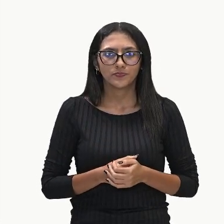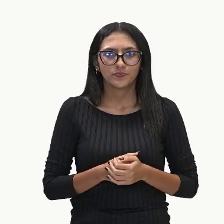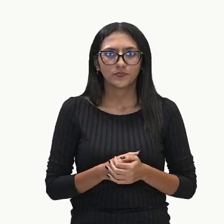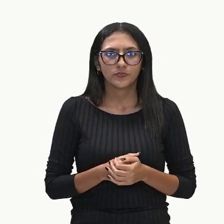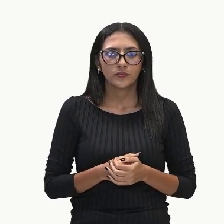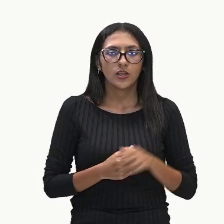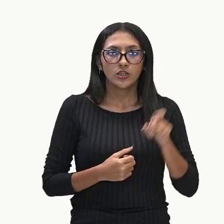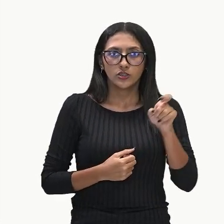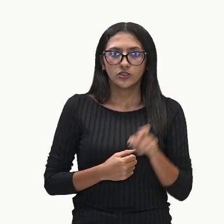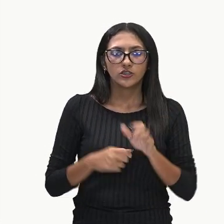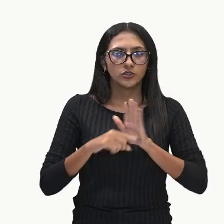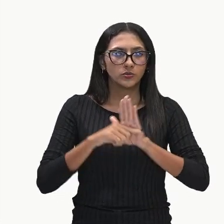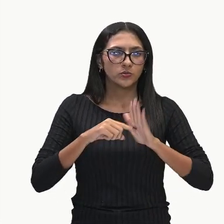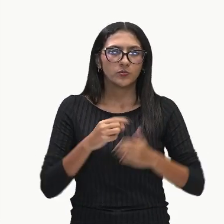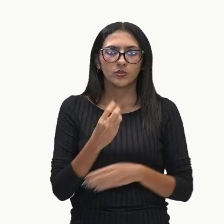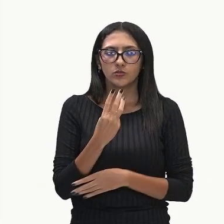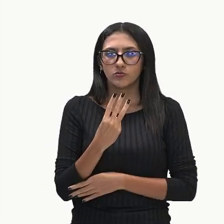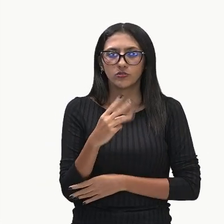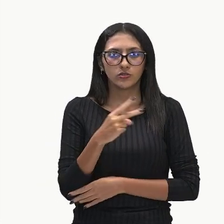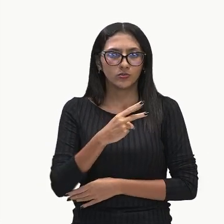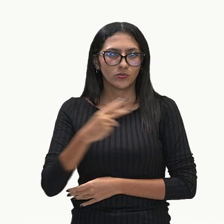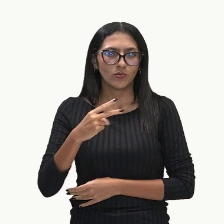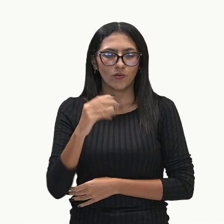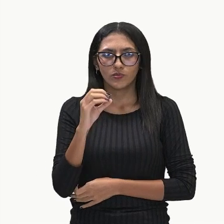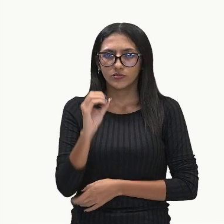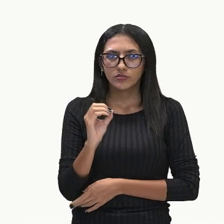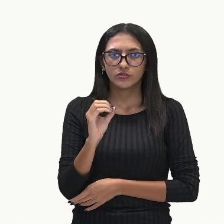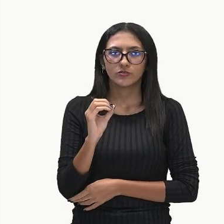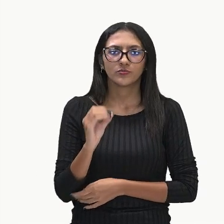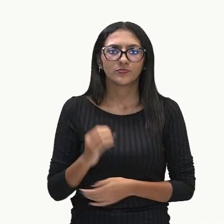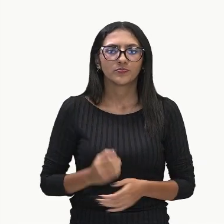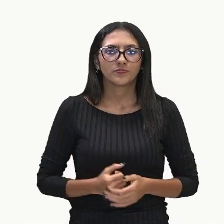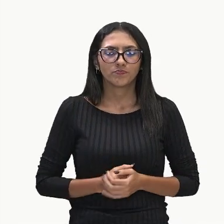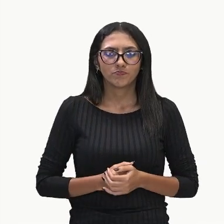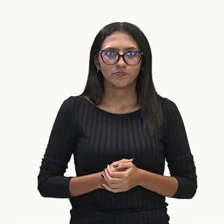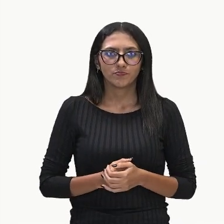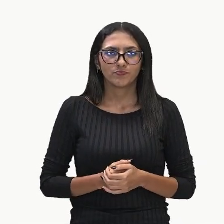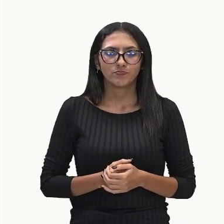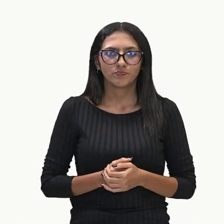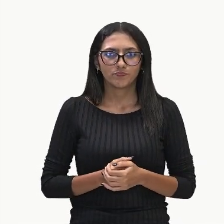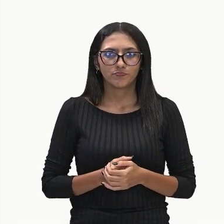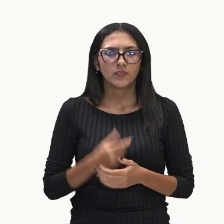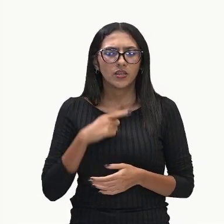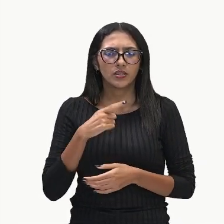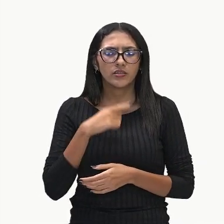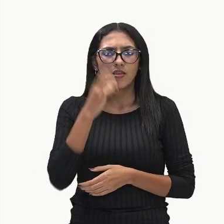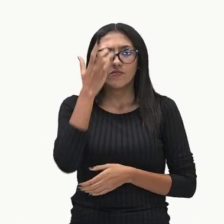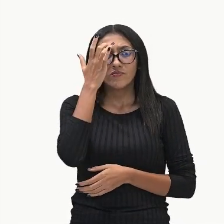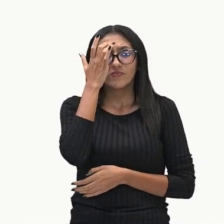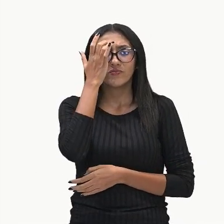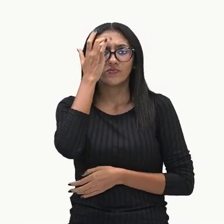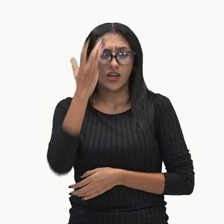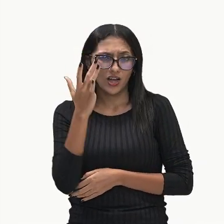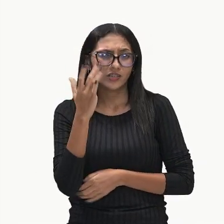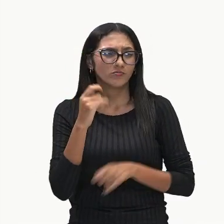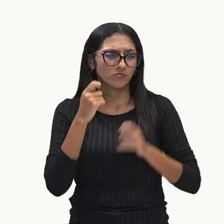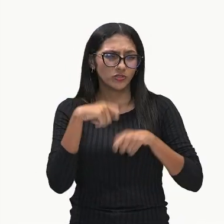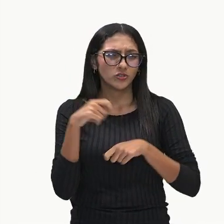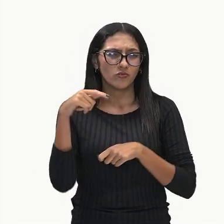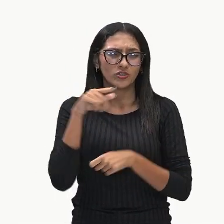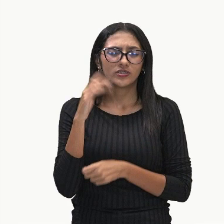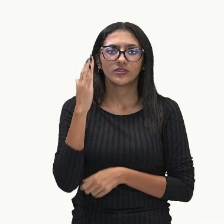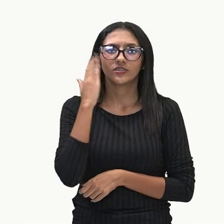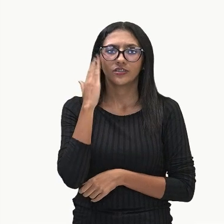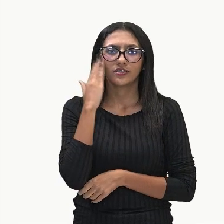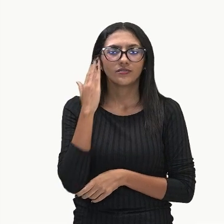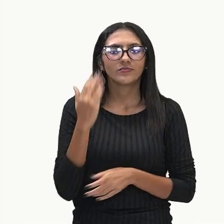X menos 3 igual a 0. Sem segredo, e para ficar fácil de você entender, nós